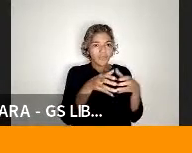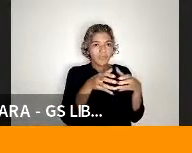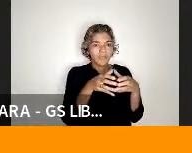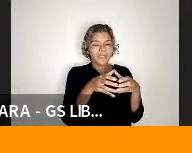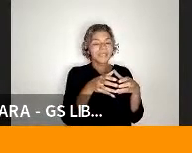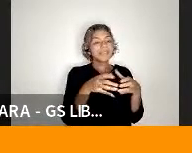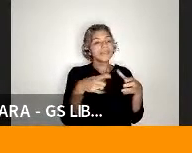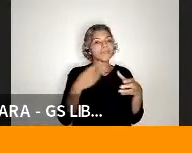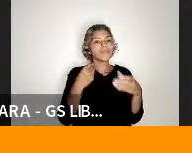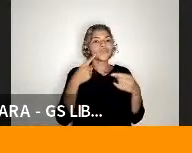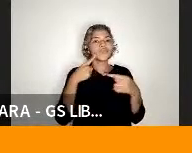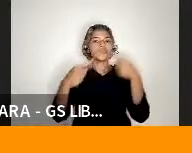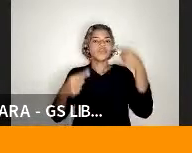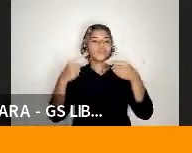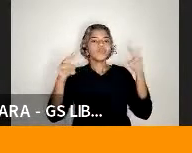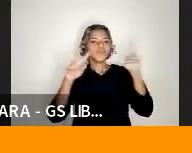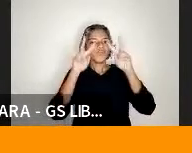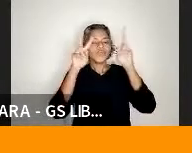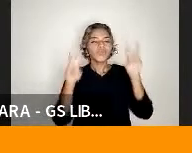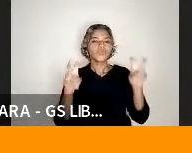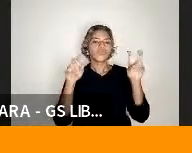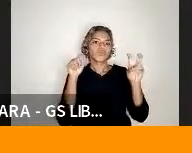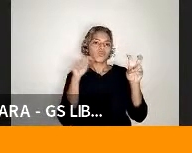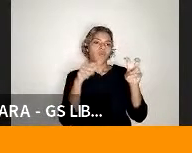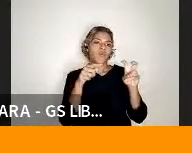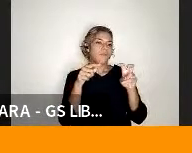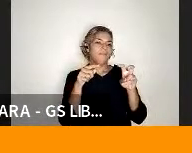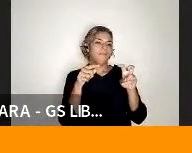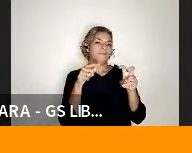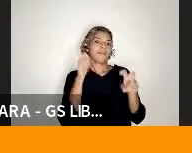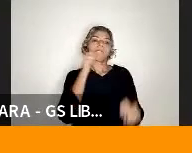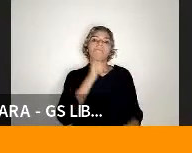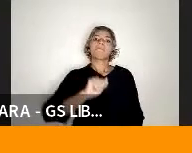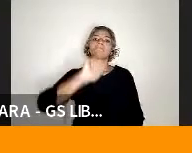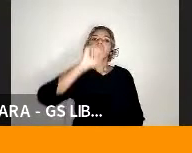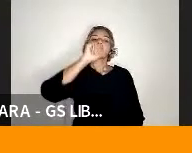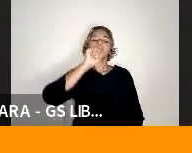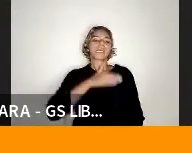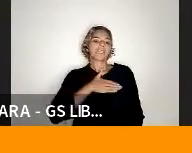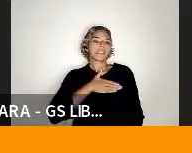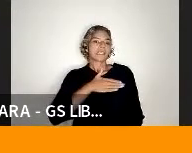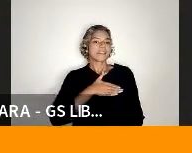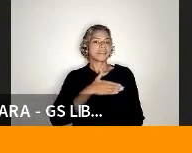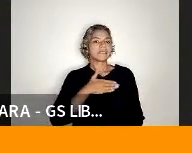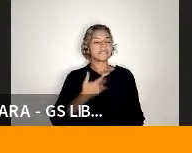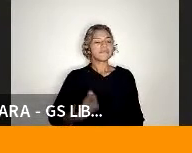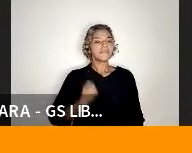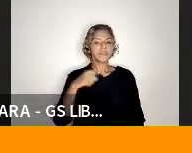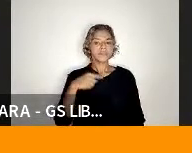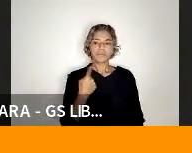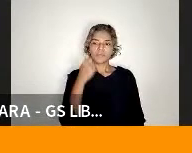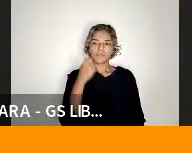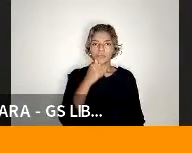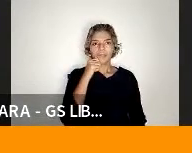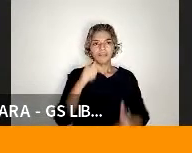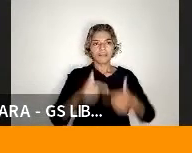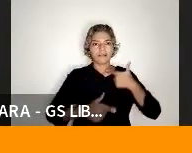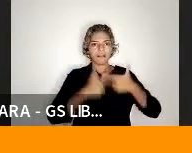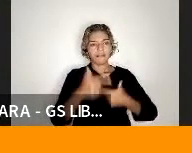lugar da maternidade na vida de nós mulheres trabalhadoras, mulheres cientistas, né?